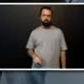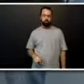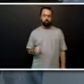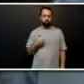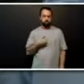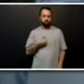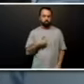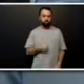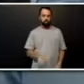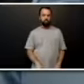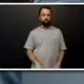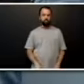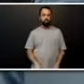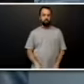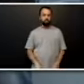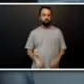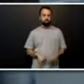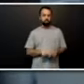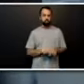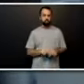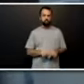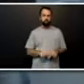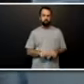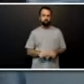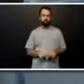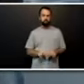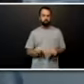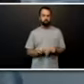Ok. Se eu tivesse apenas